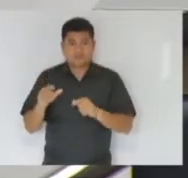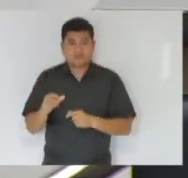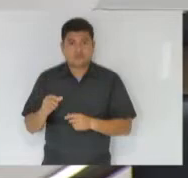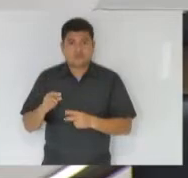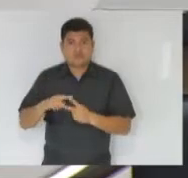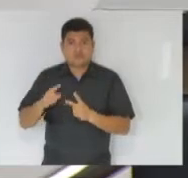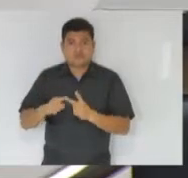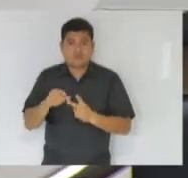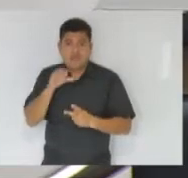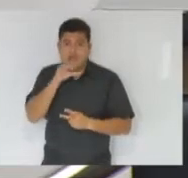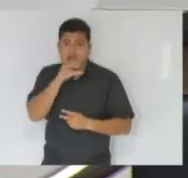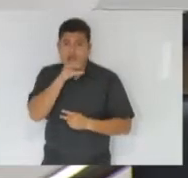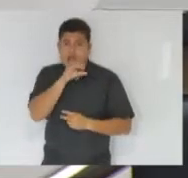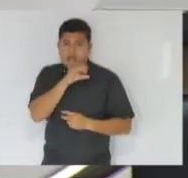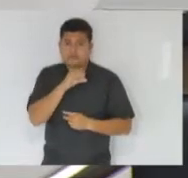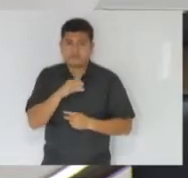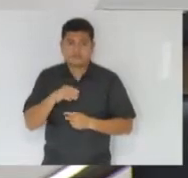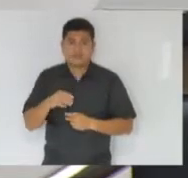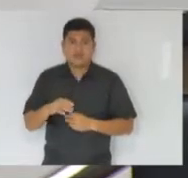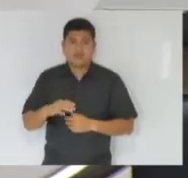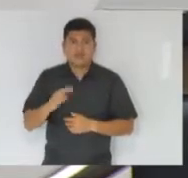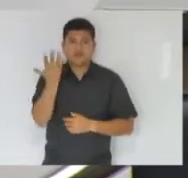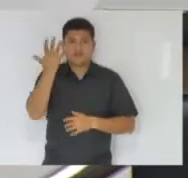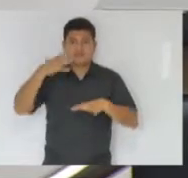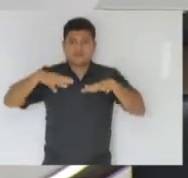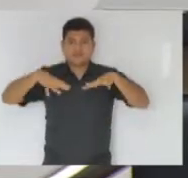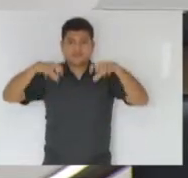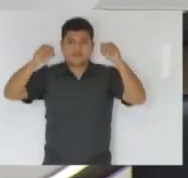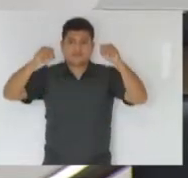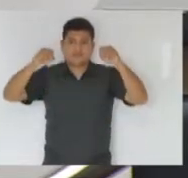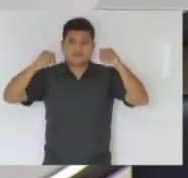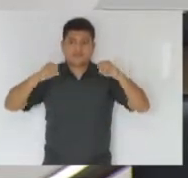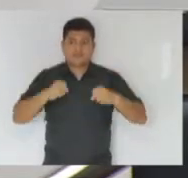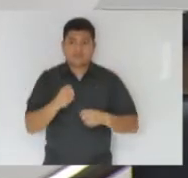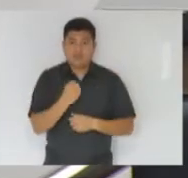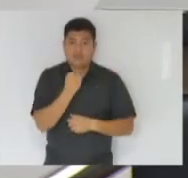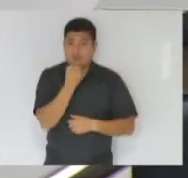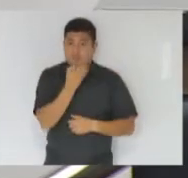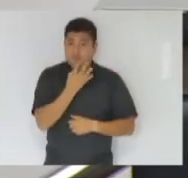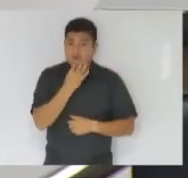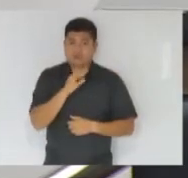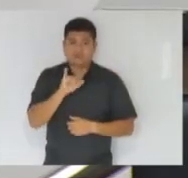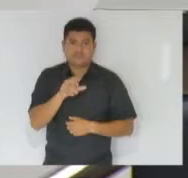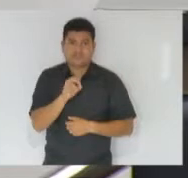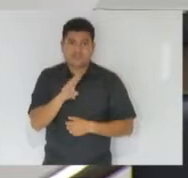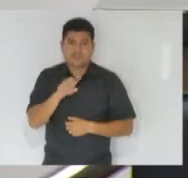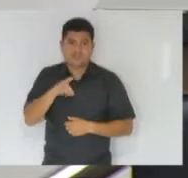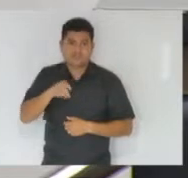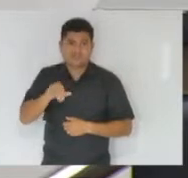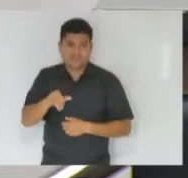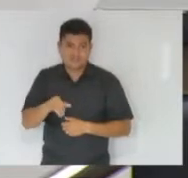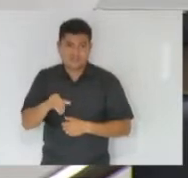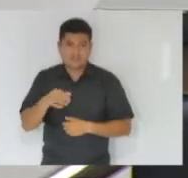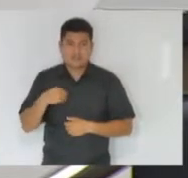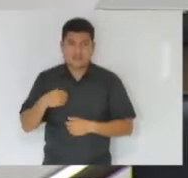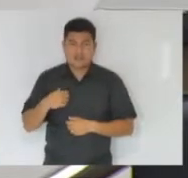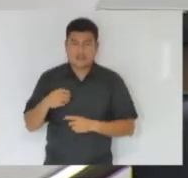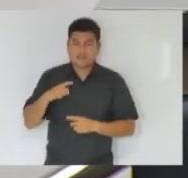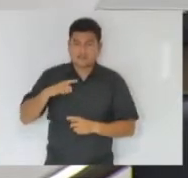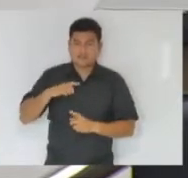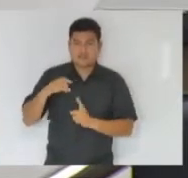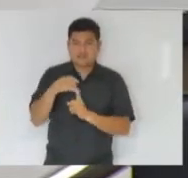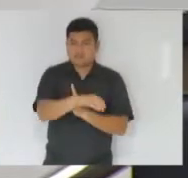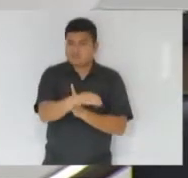toda a rede elétrica. E o que está acontecendo? Bom Jardim da Serra faz parte de um eixo, Bom Jardim,